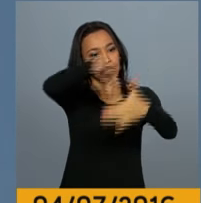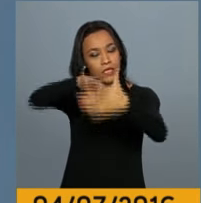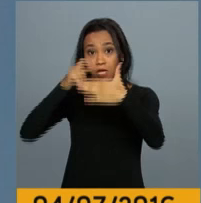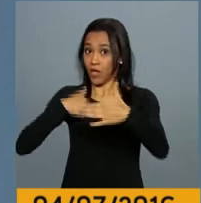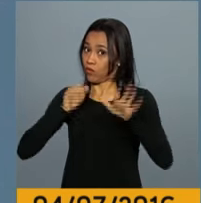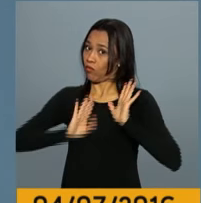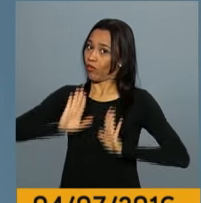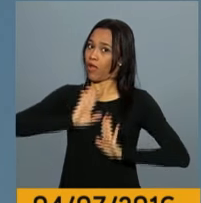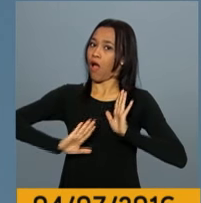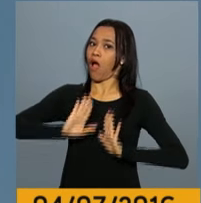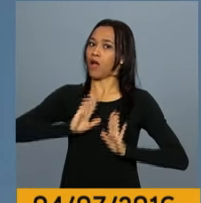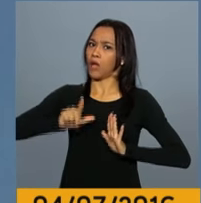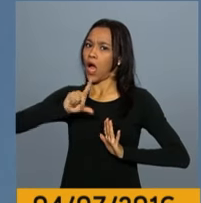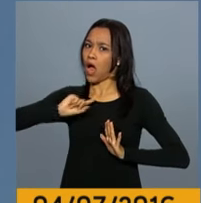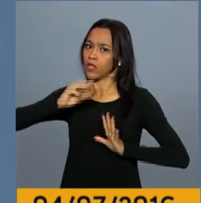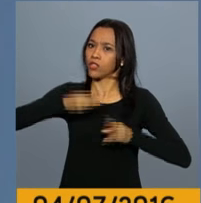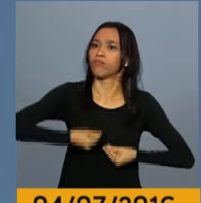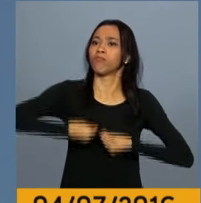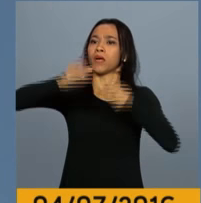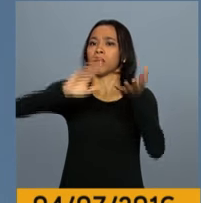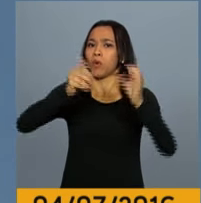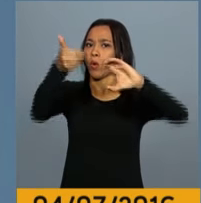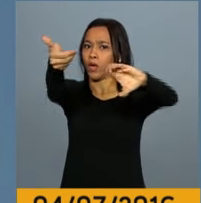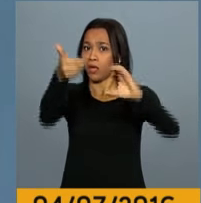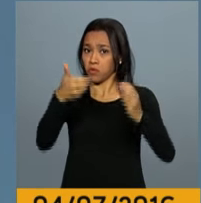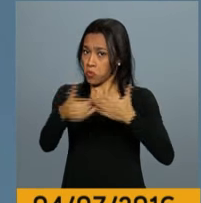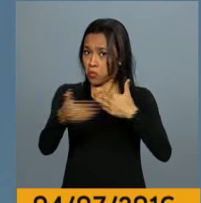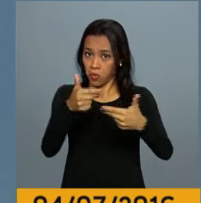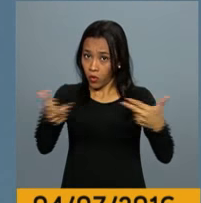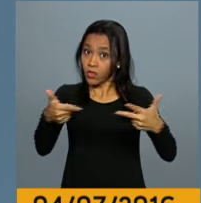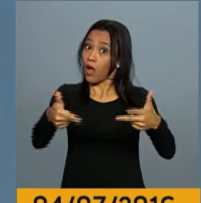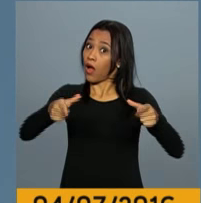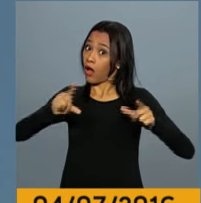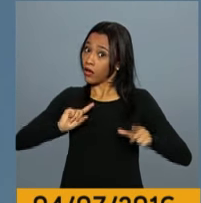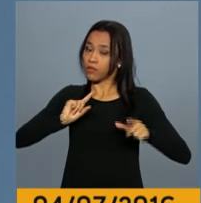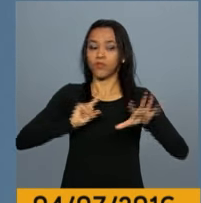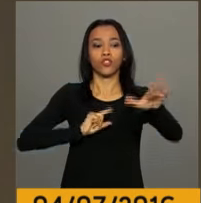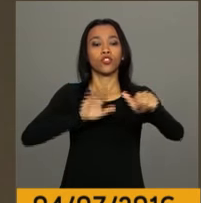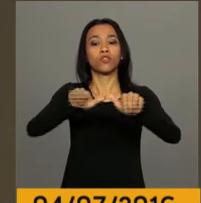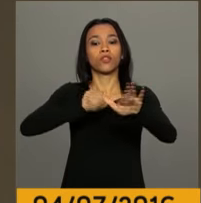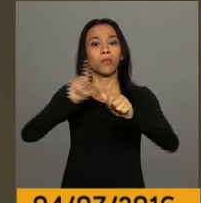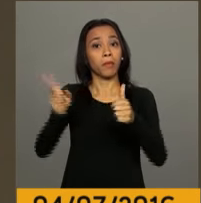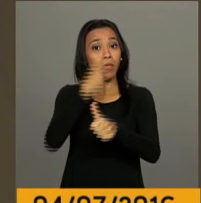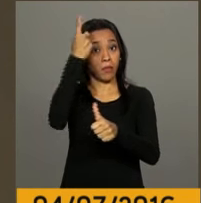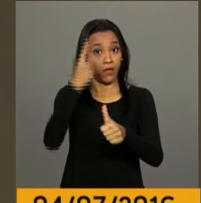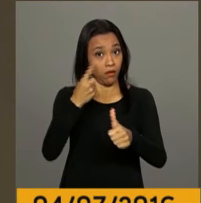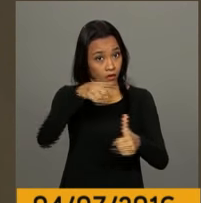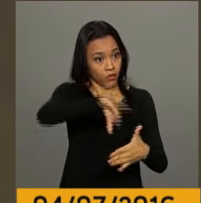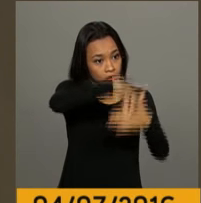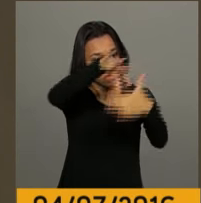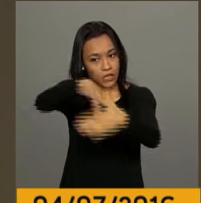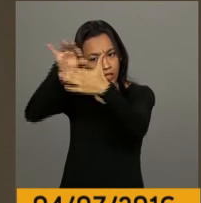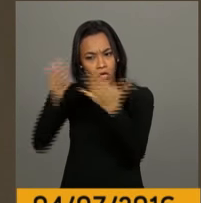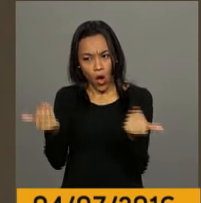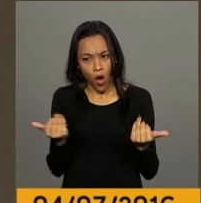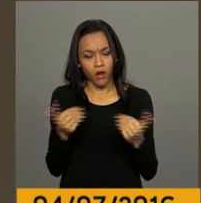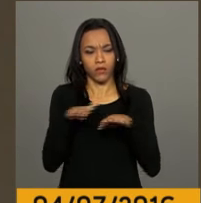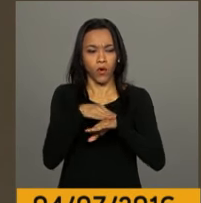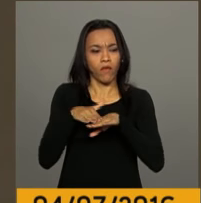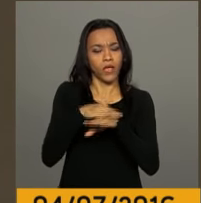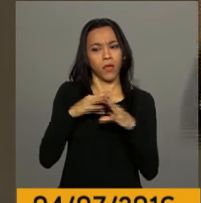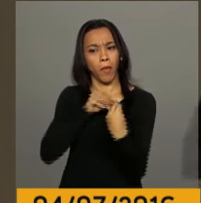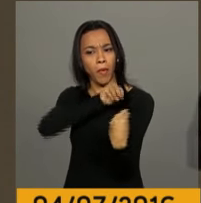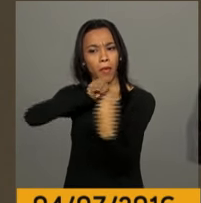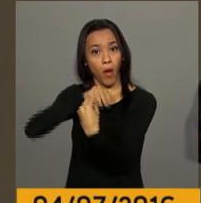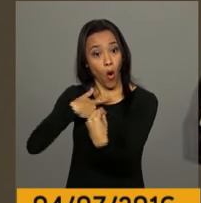cautela. Antes de mandar para o Congresso Nacional, nós chamamos os líderes, governador, e dizemos, olha, eu